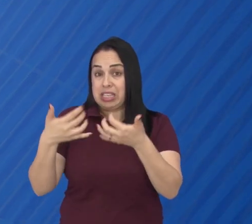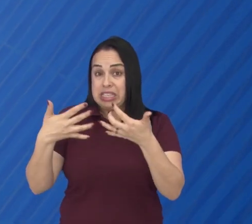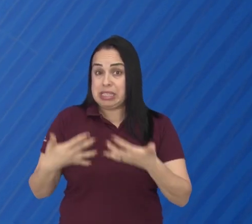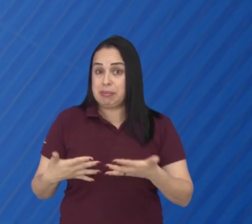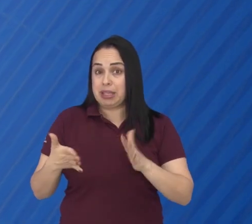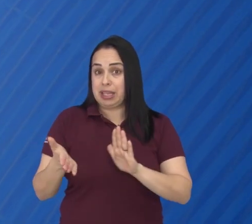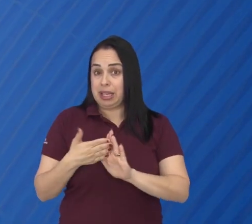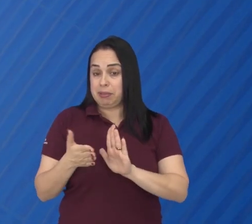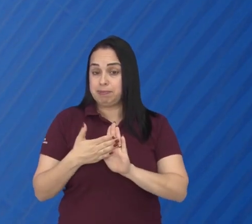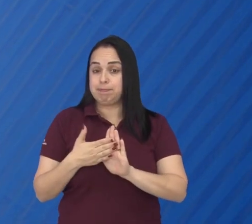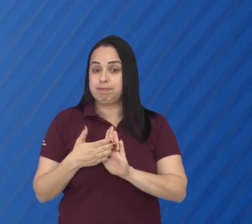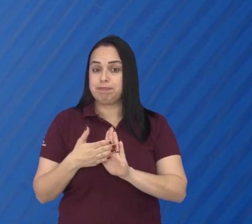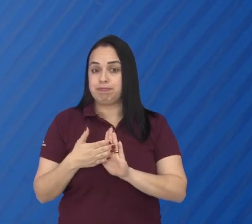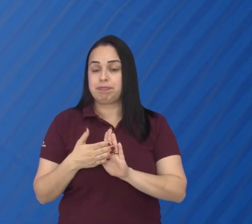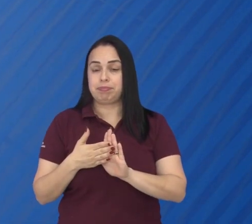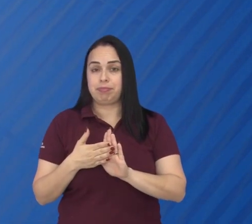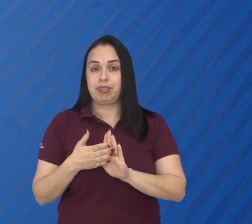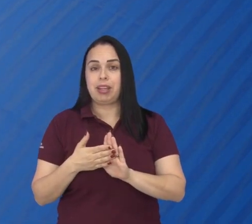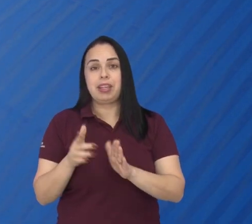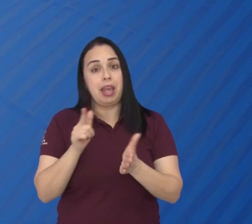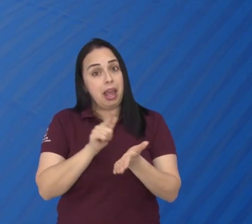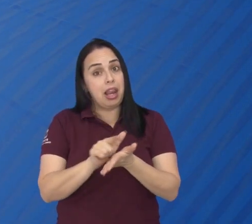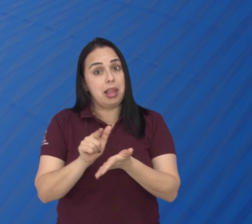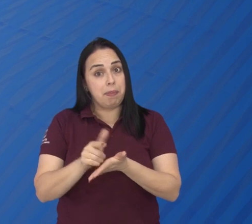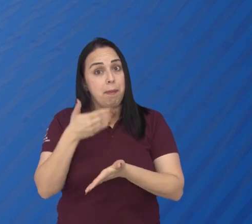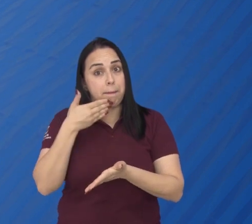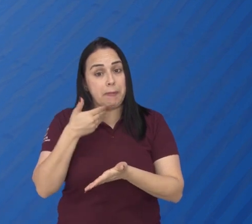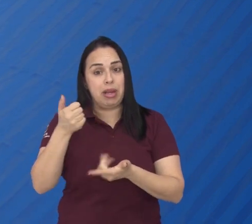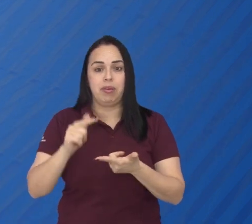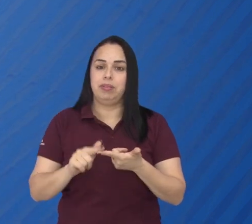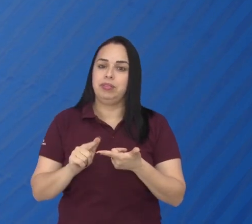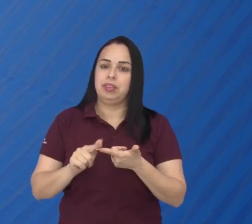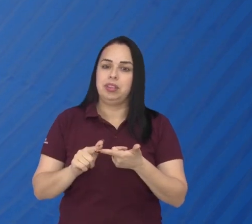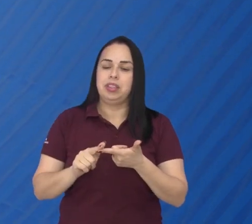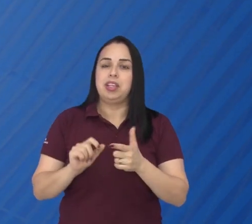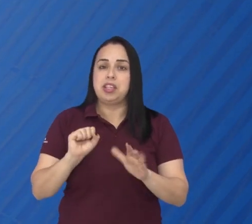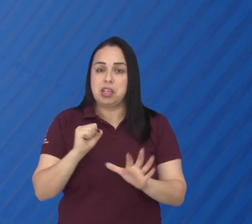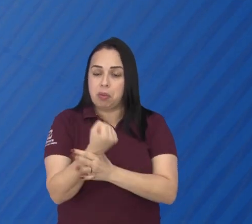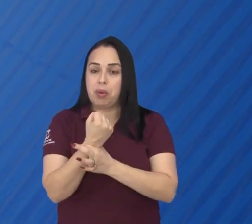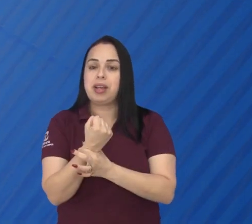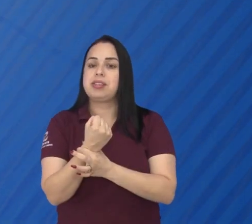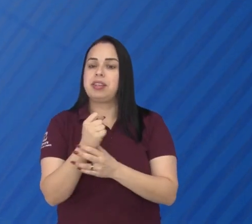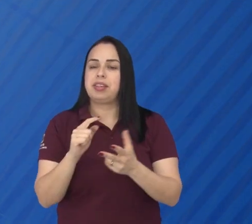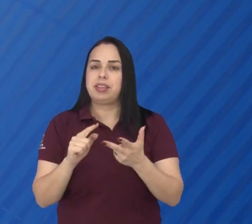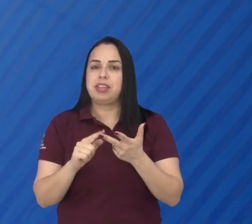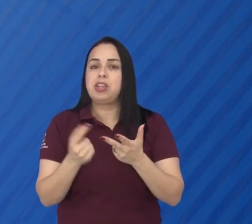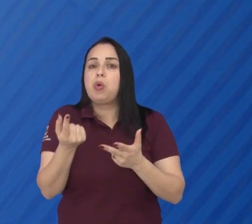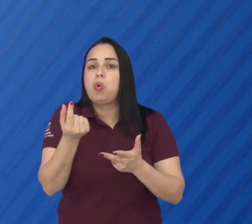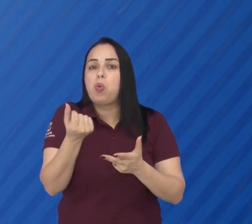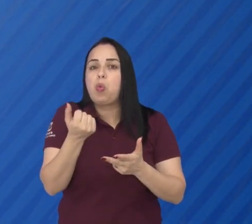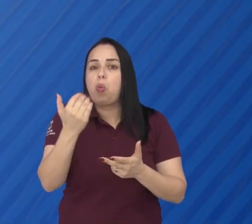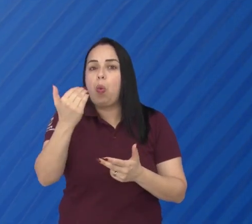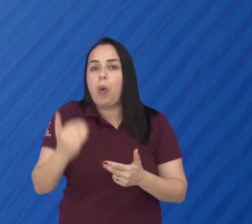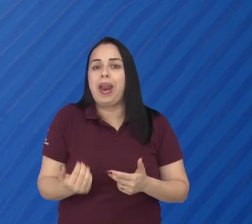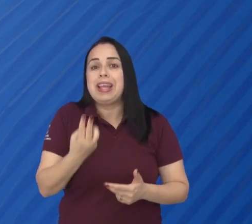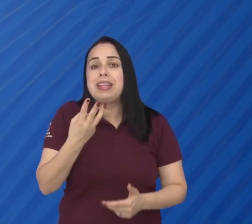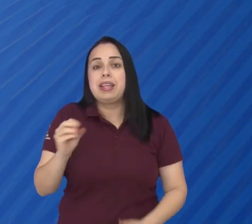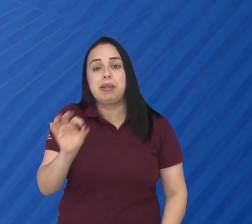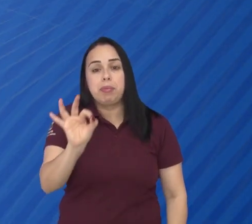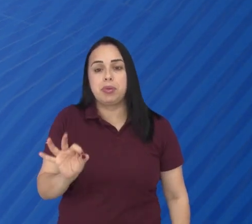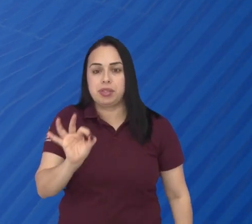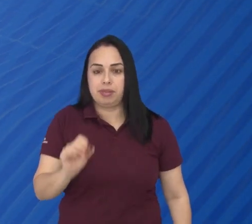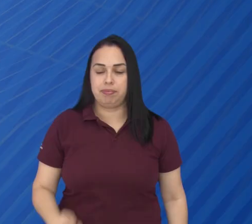na justificativa do projeto estão higiene, segurança e redução de custos da coleta em